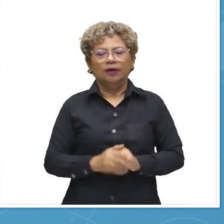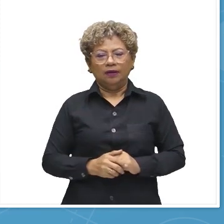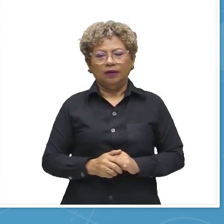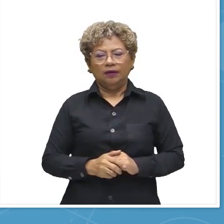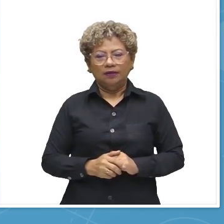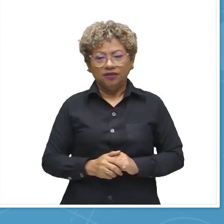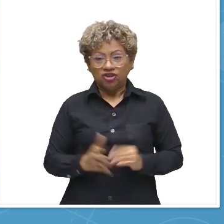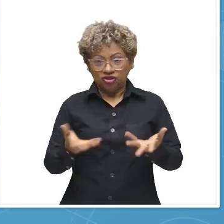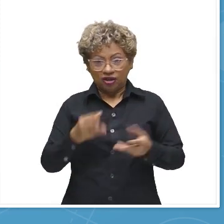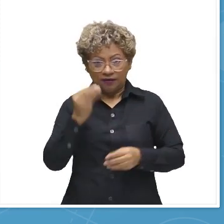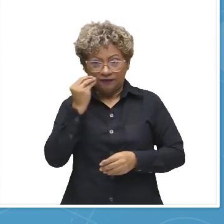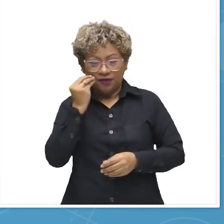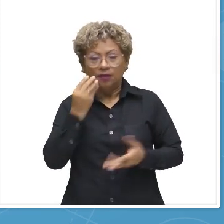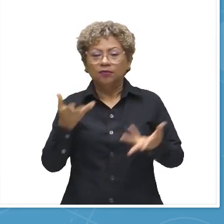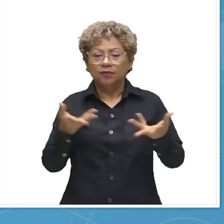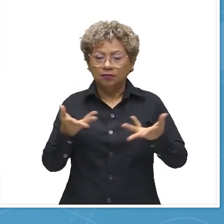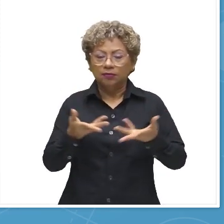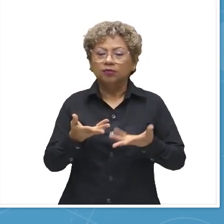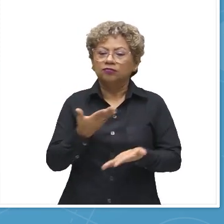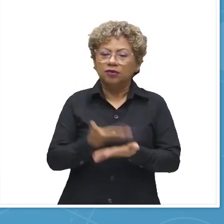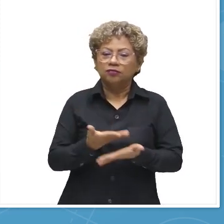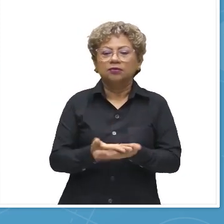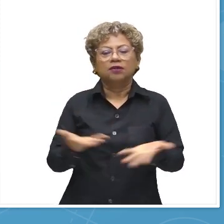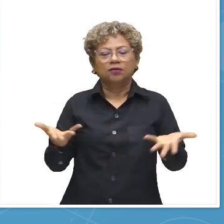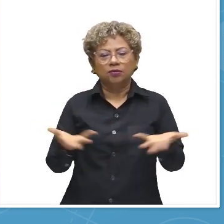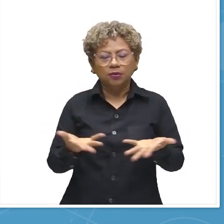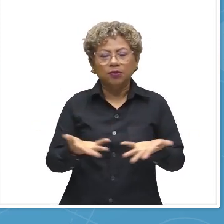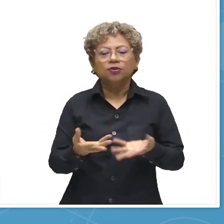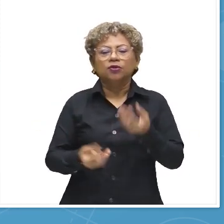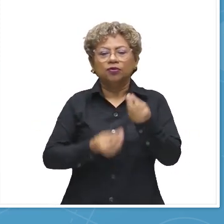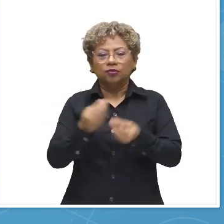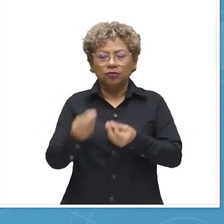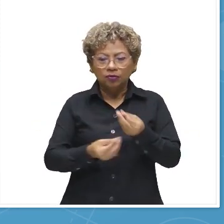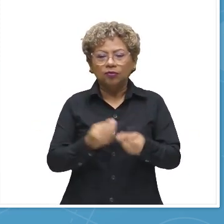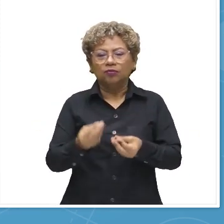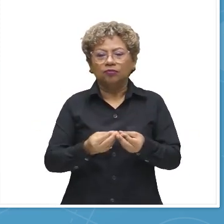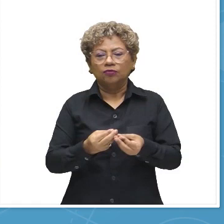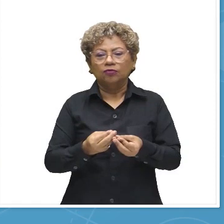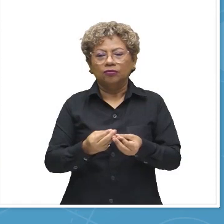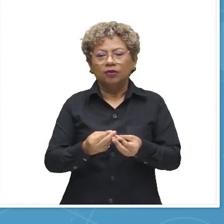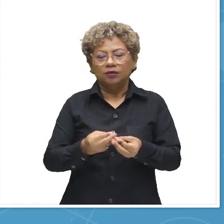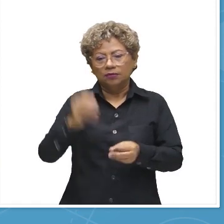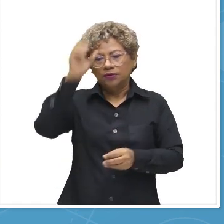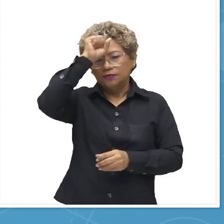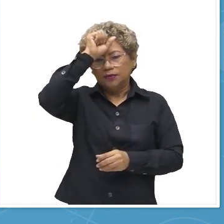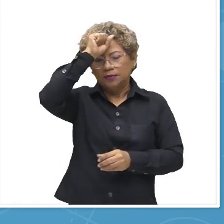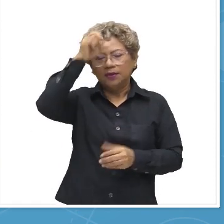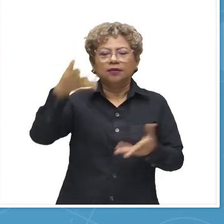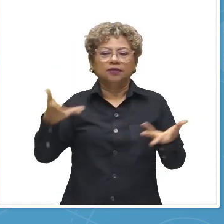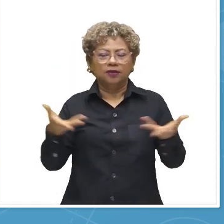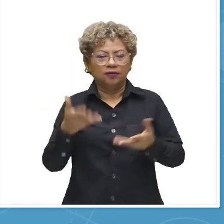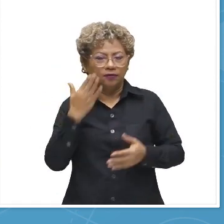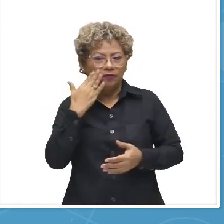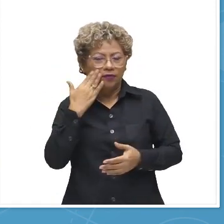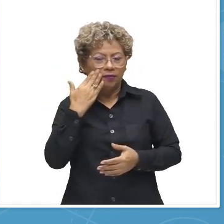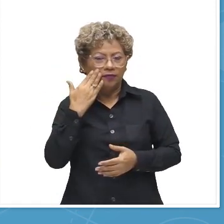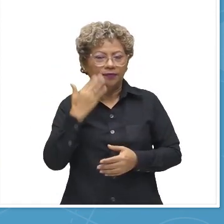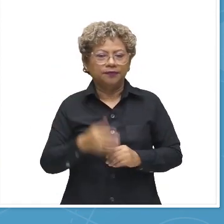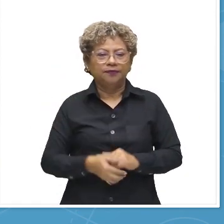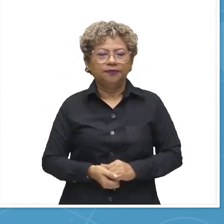agora, tá? O que são frações equivalentes e como simplificar essas frações, tudo bem? Vamos então lá para a primeira